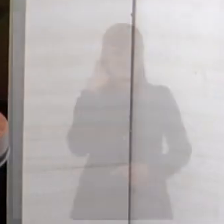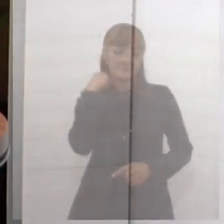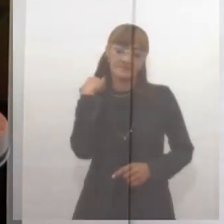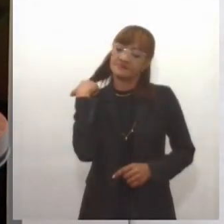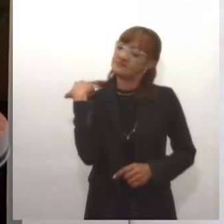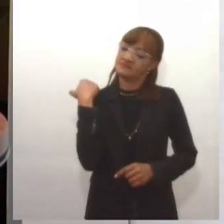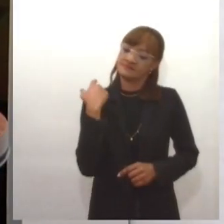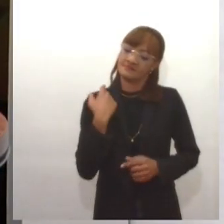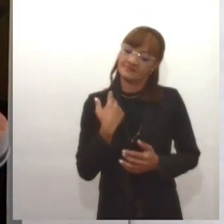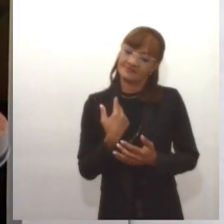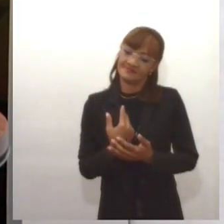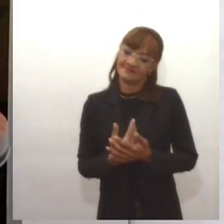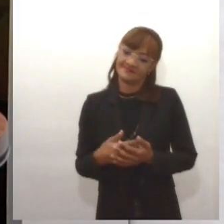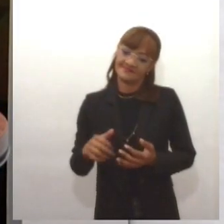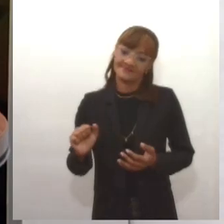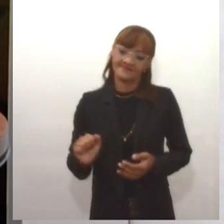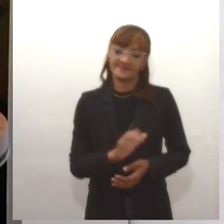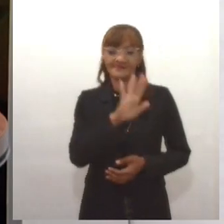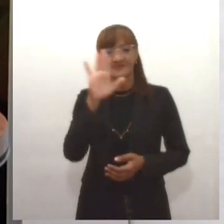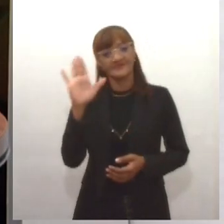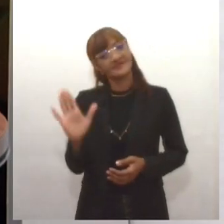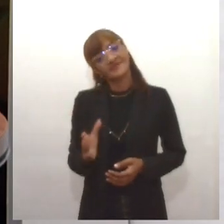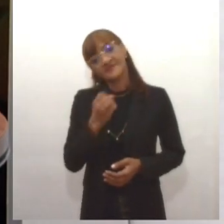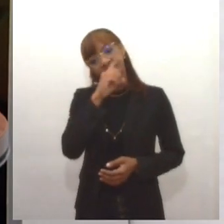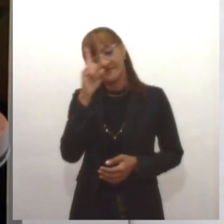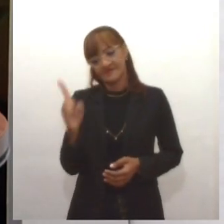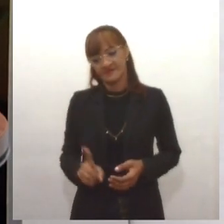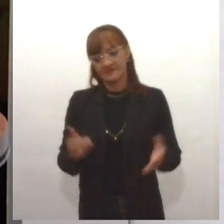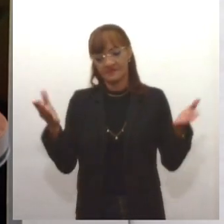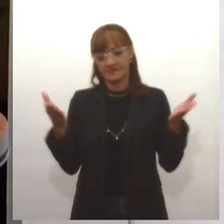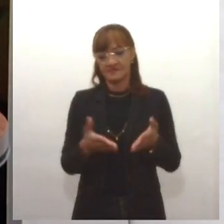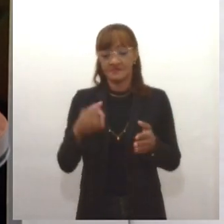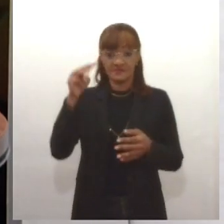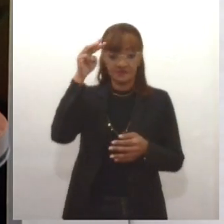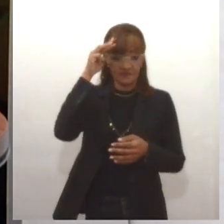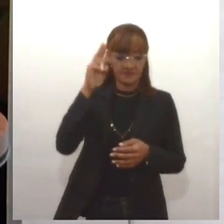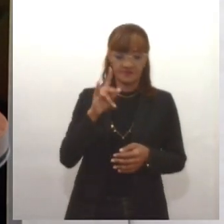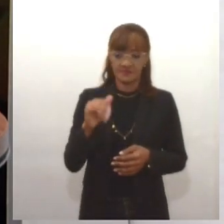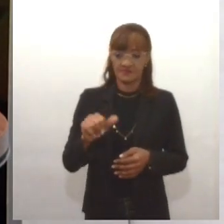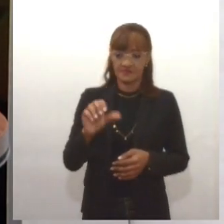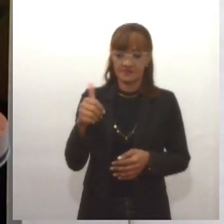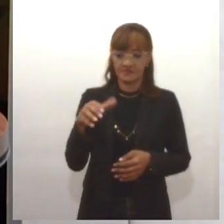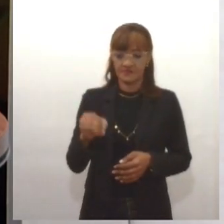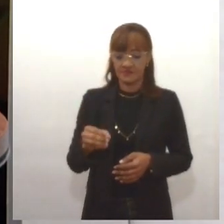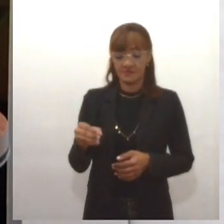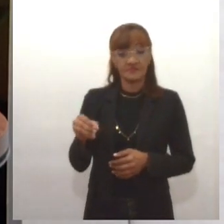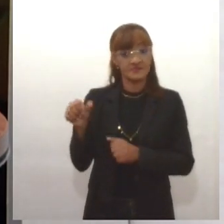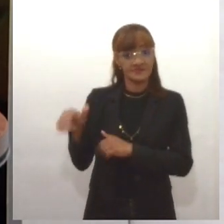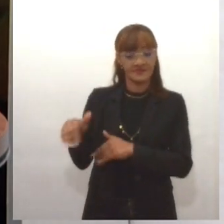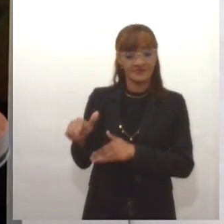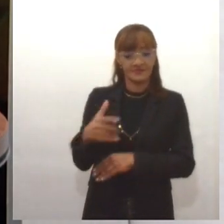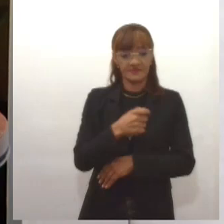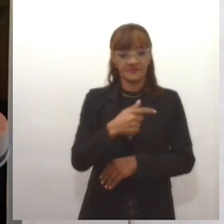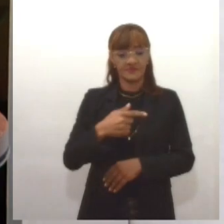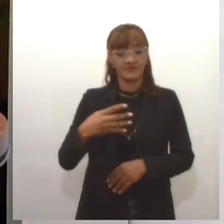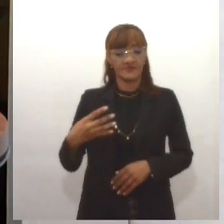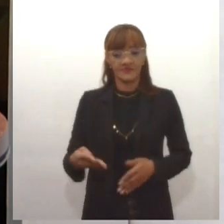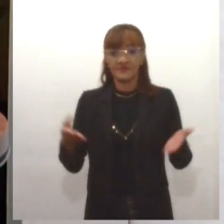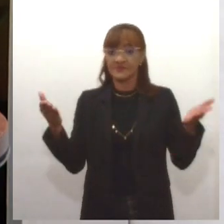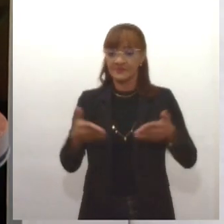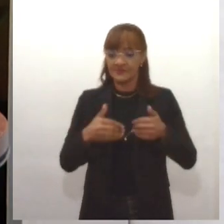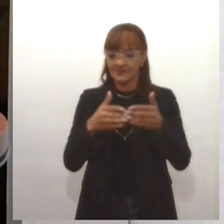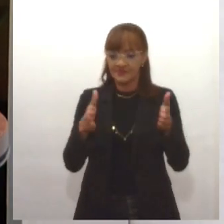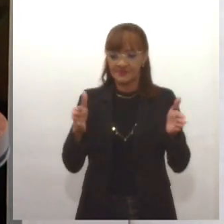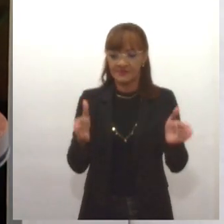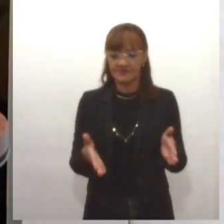Olá, bom dia! Hoje é terça-feira, dia 10 de setembro de 2024, e a partir de agora a gente começa mais um